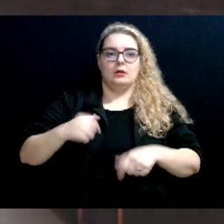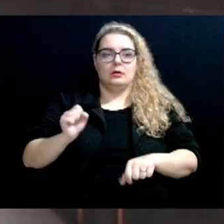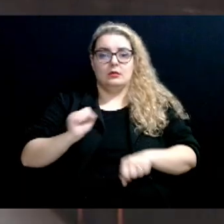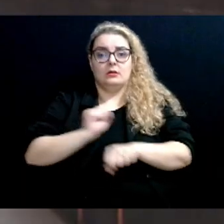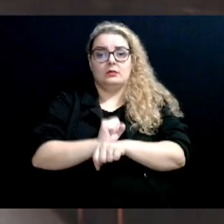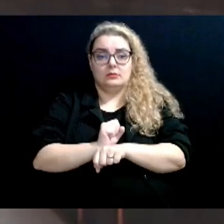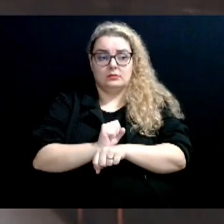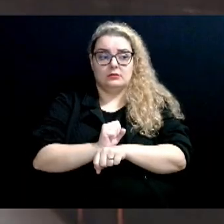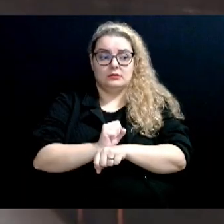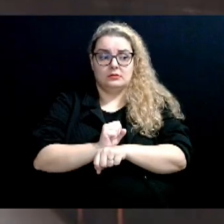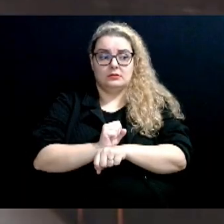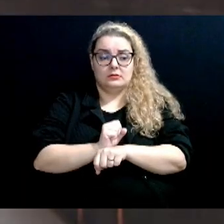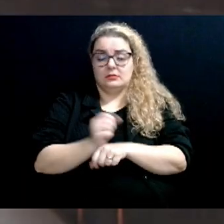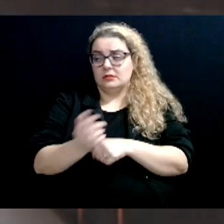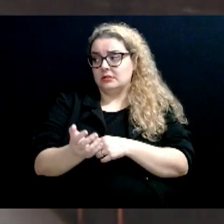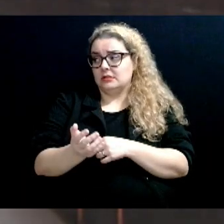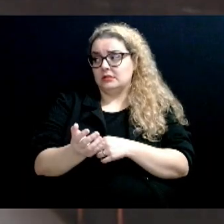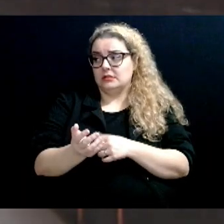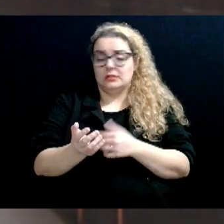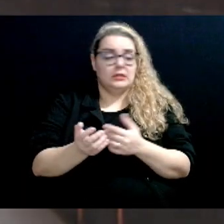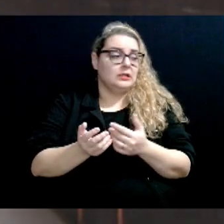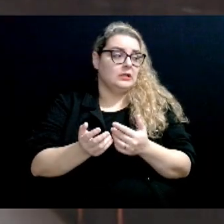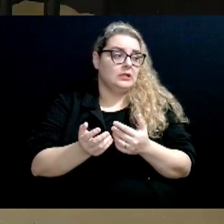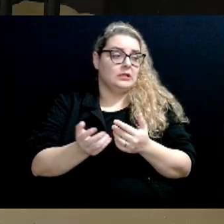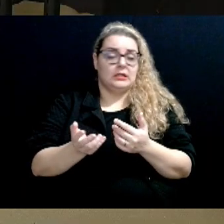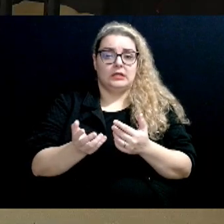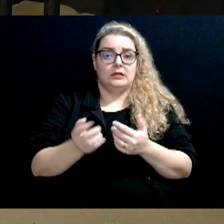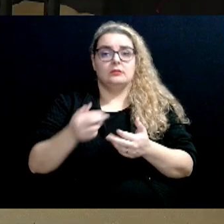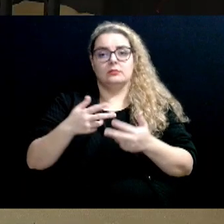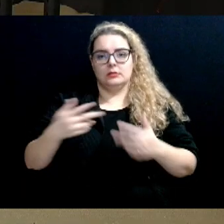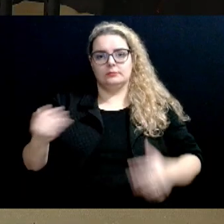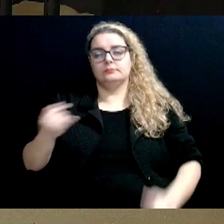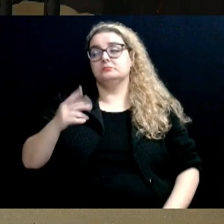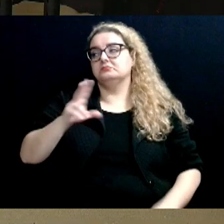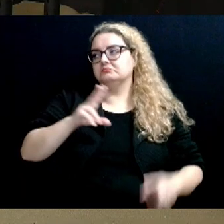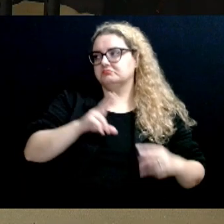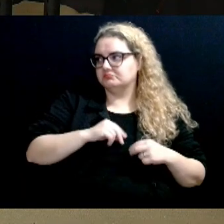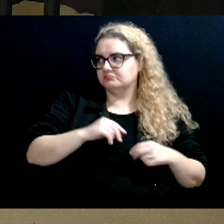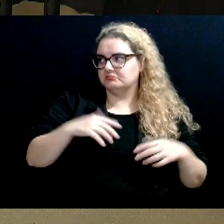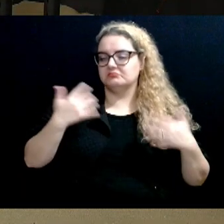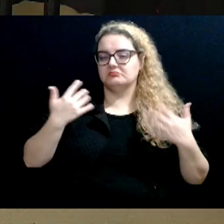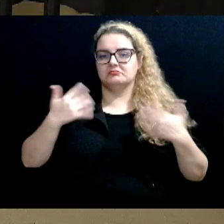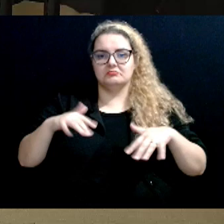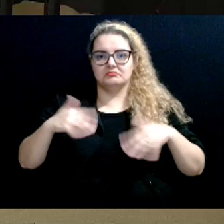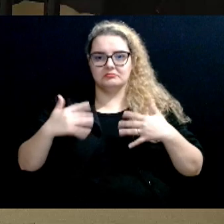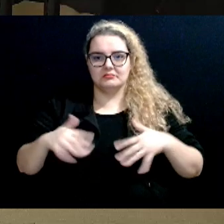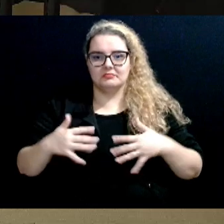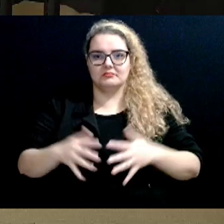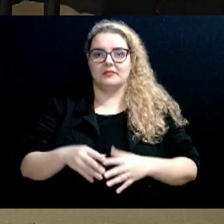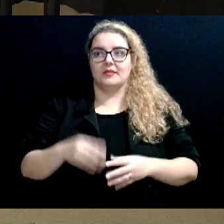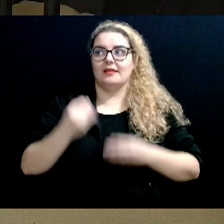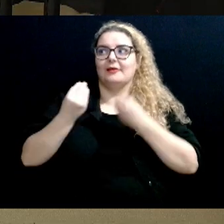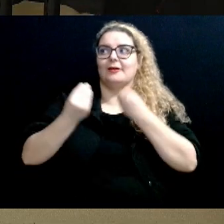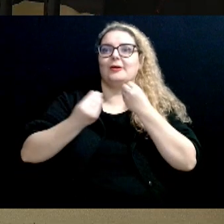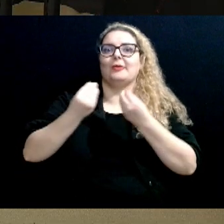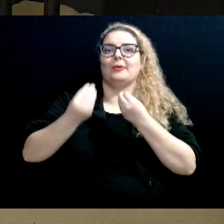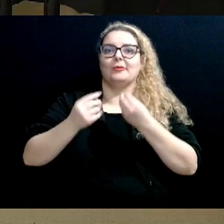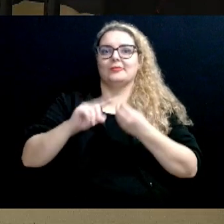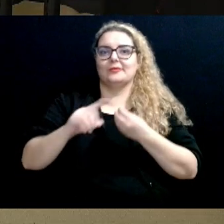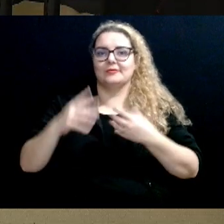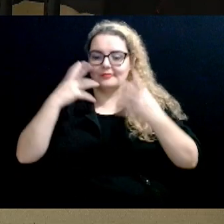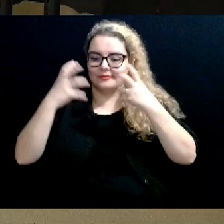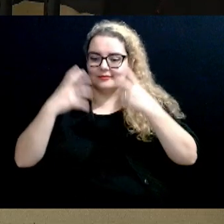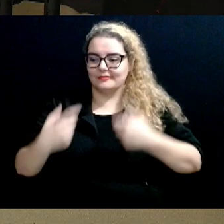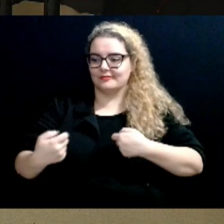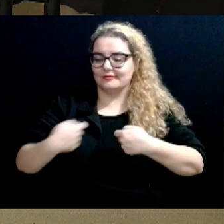numa situação que seja importante. Nossa, e como, né? Não deixar esse estresse dominar. Como